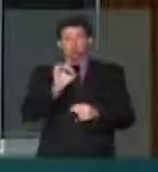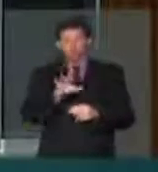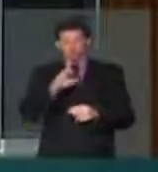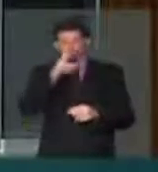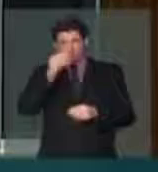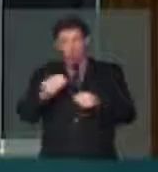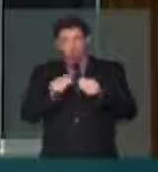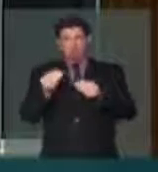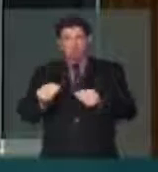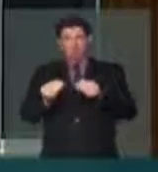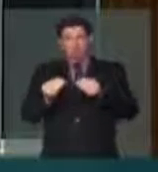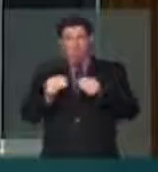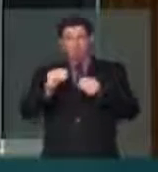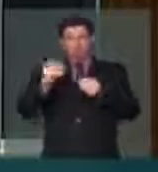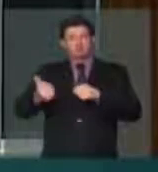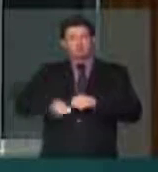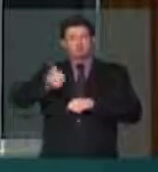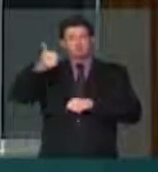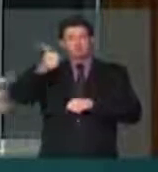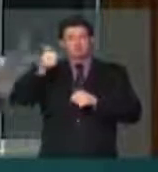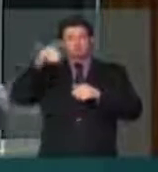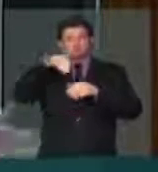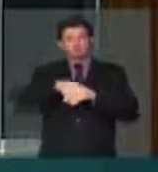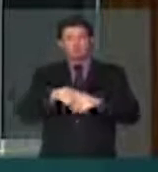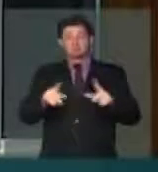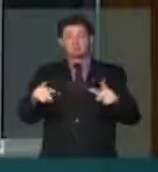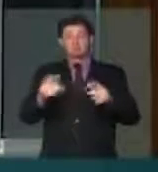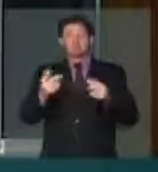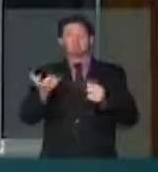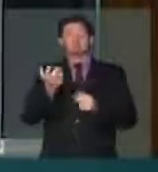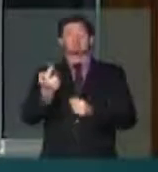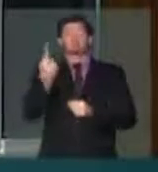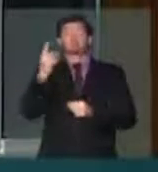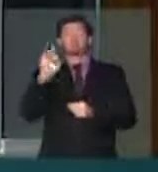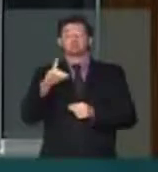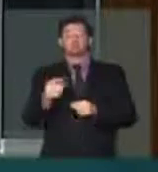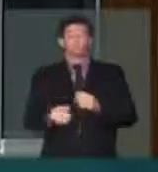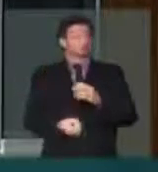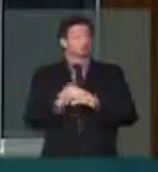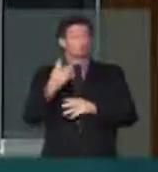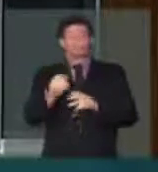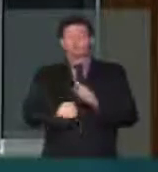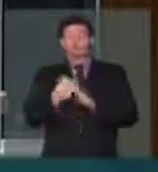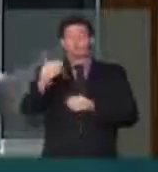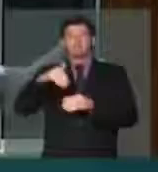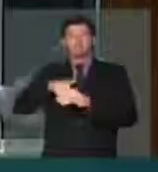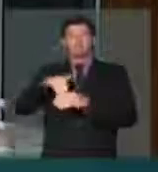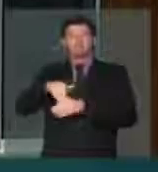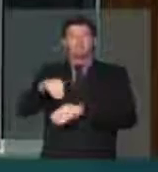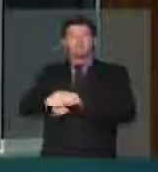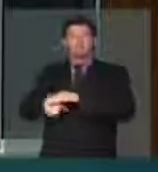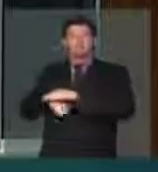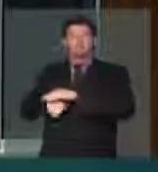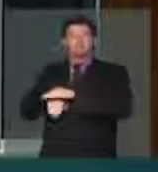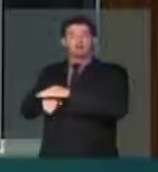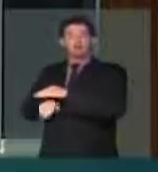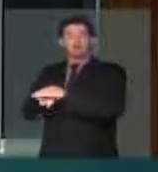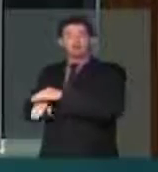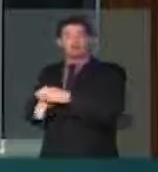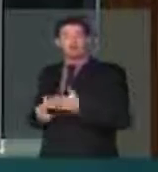dar fortaleza ou de engrandecer uma candidatura, mas no sentido único de criar um amontoado de